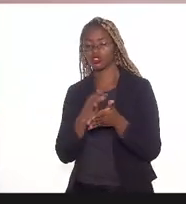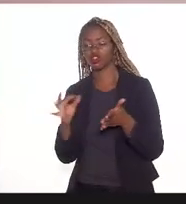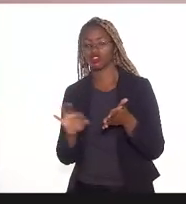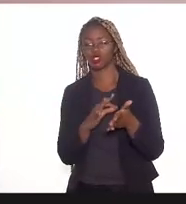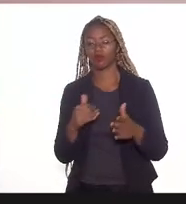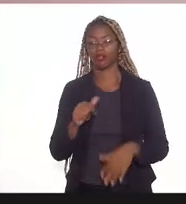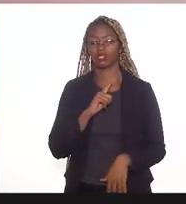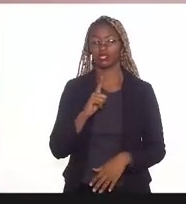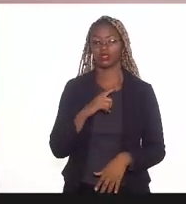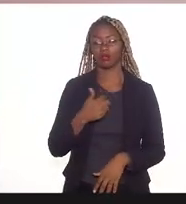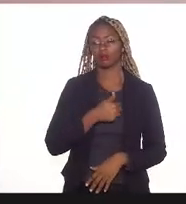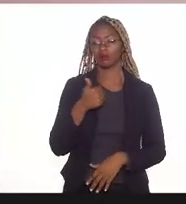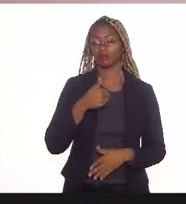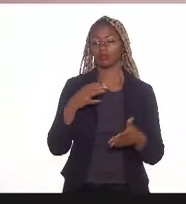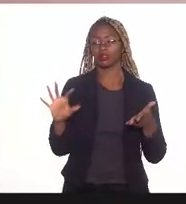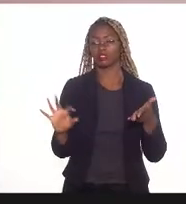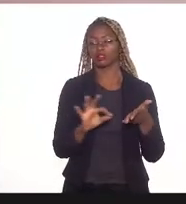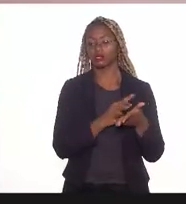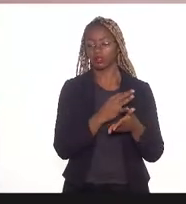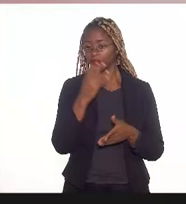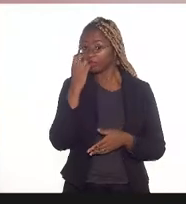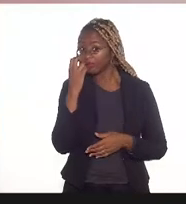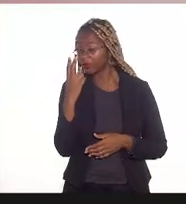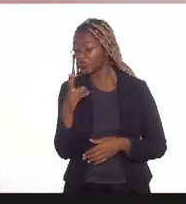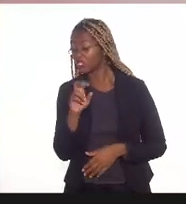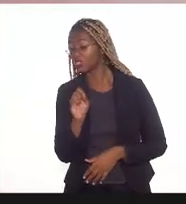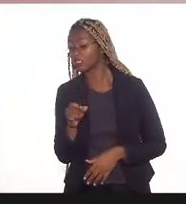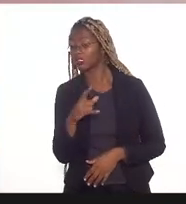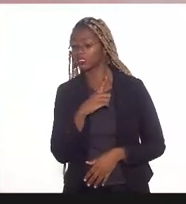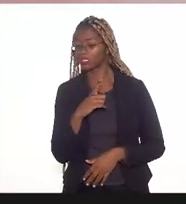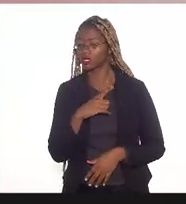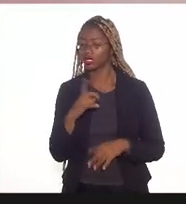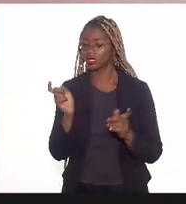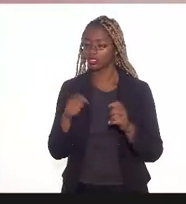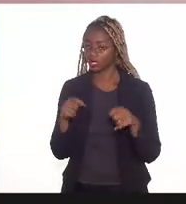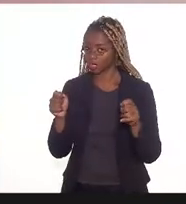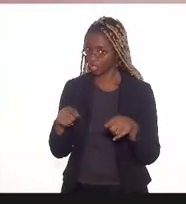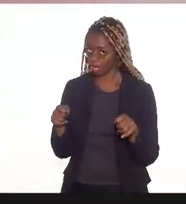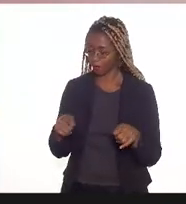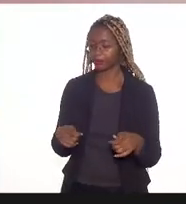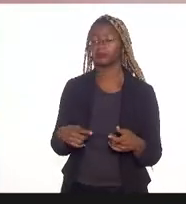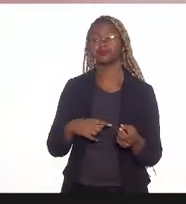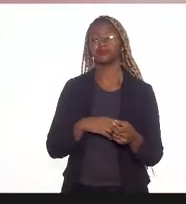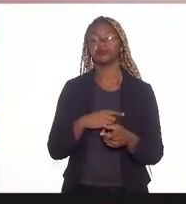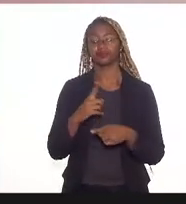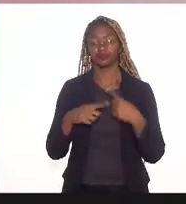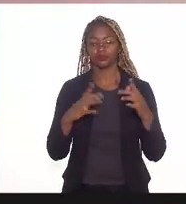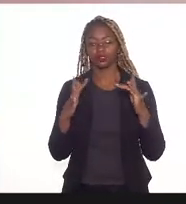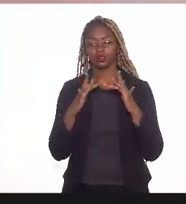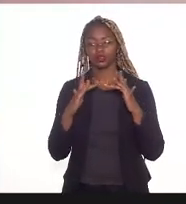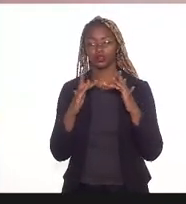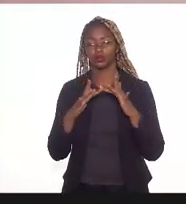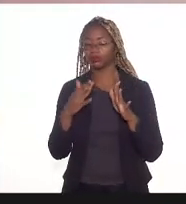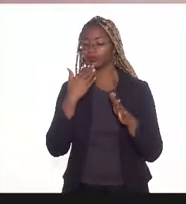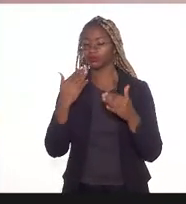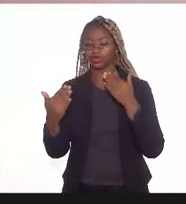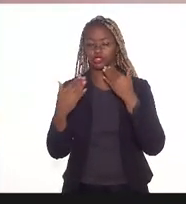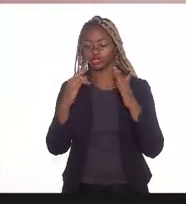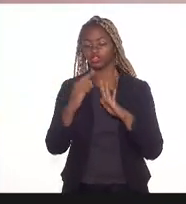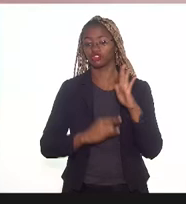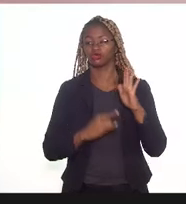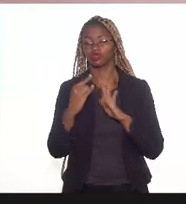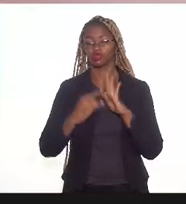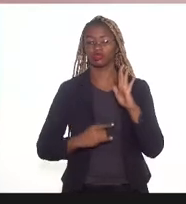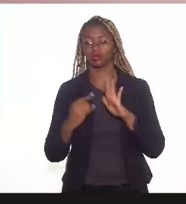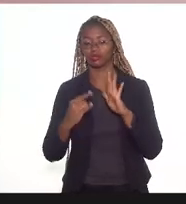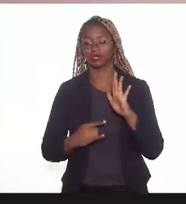primeira inscrição, ele vai para ver se ele tem, se ele pode estar apto, né? E aí a gente vai entrar em contato com ele, solicitar essa documentação, e a